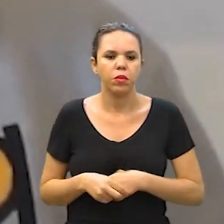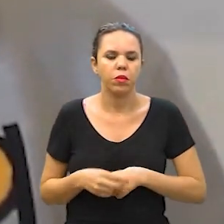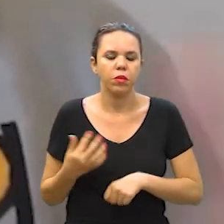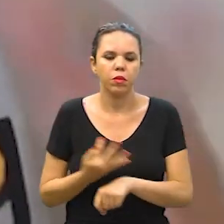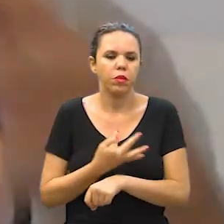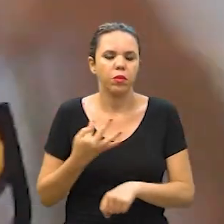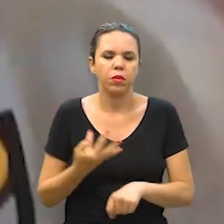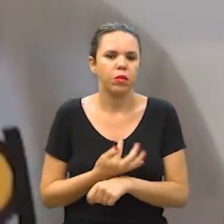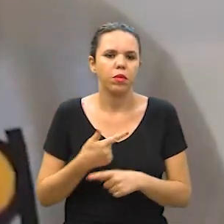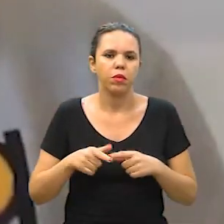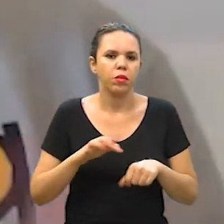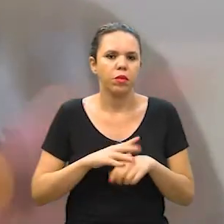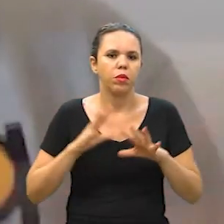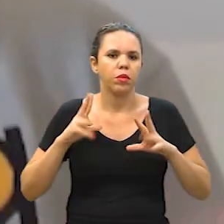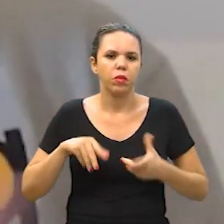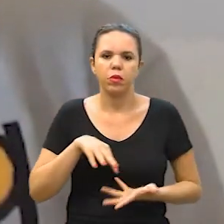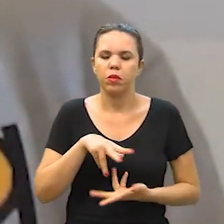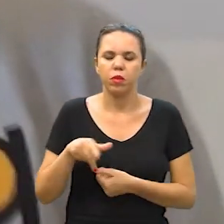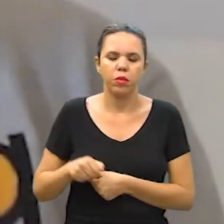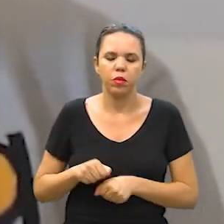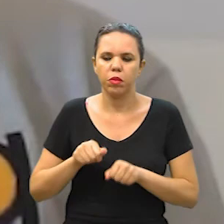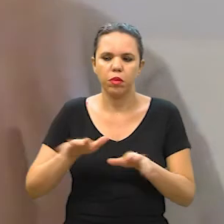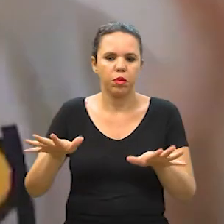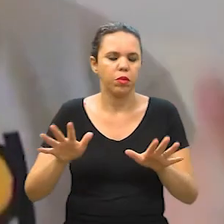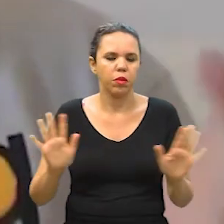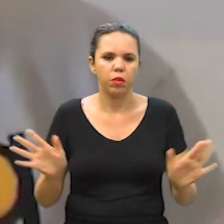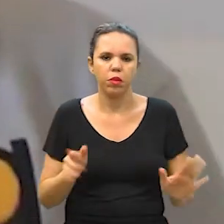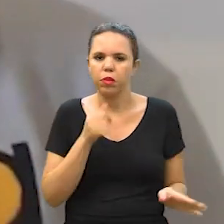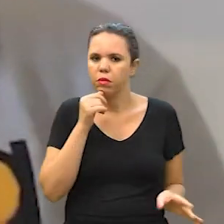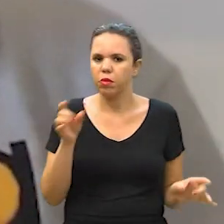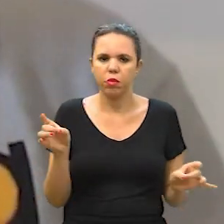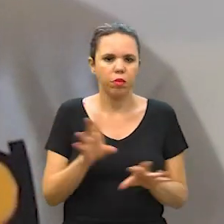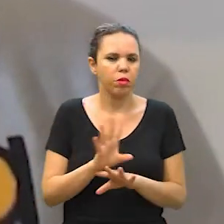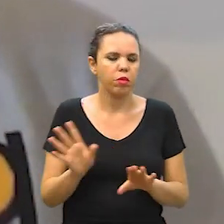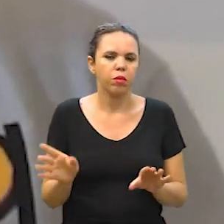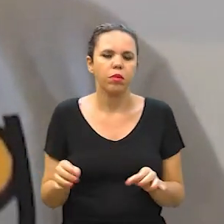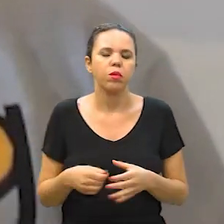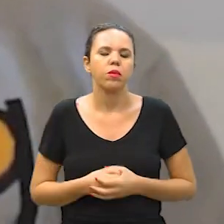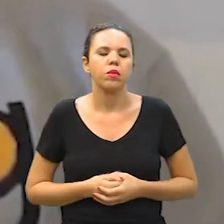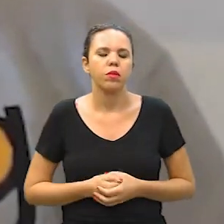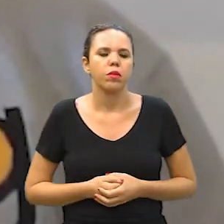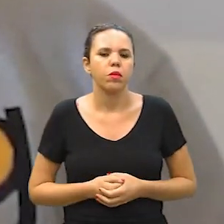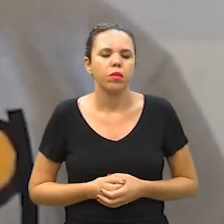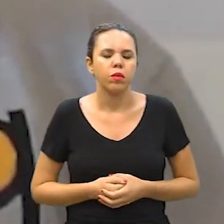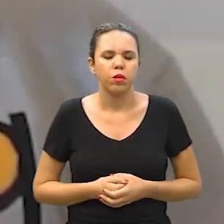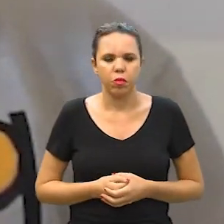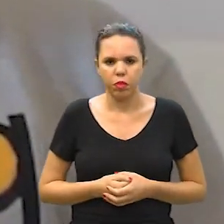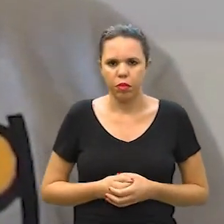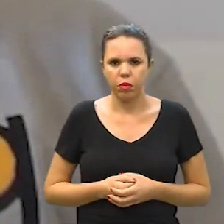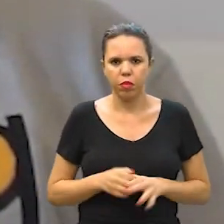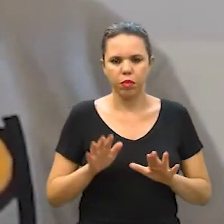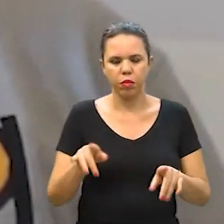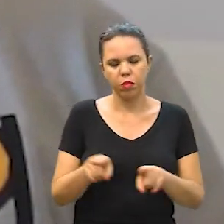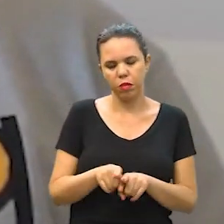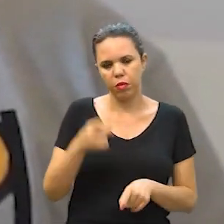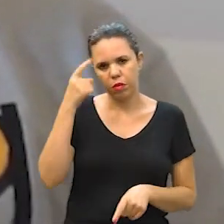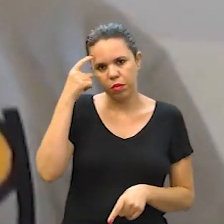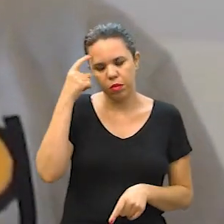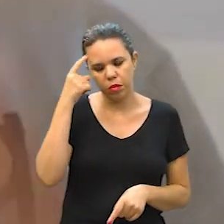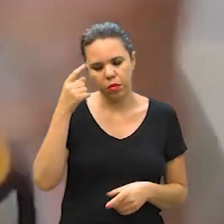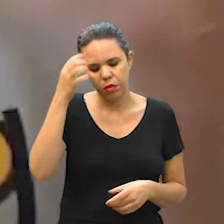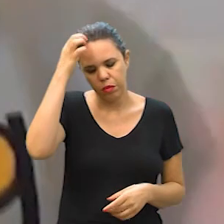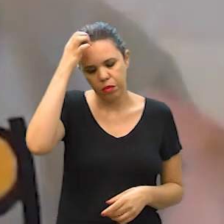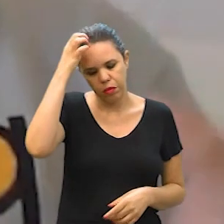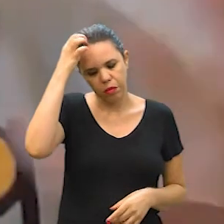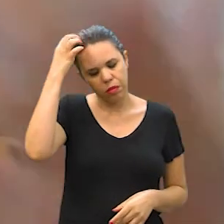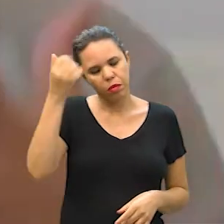crise sanitária global, a pandemia, que ainda não acabou, mas também pensando,